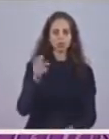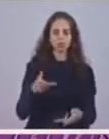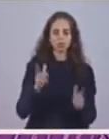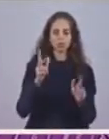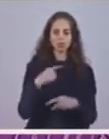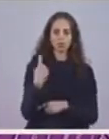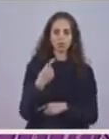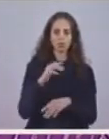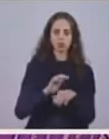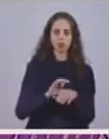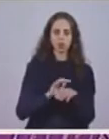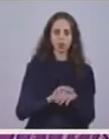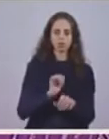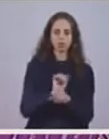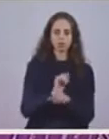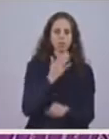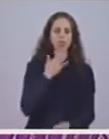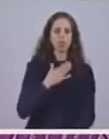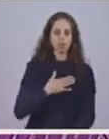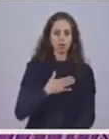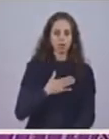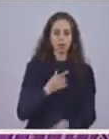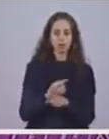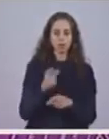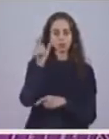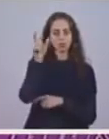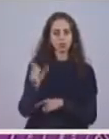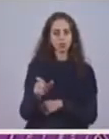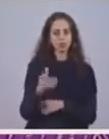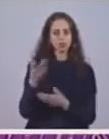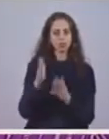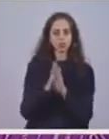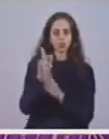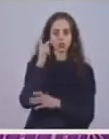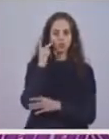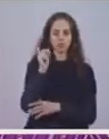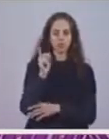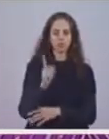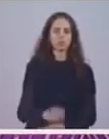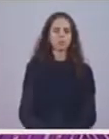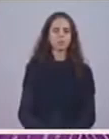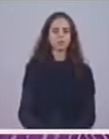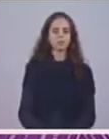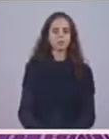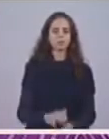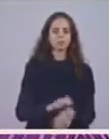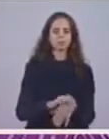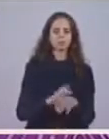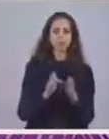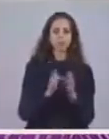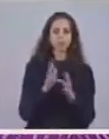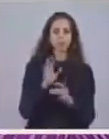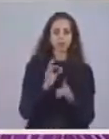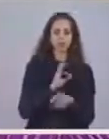dos pecados que nos prendem, pois vós sois o Deus da vida. Por Cristo